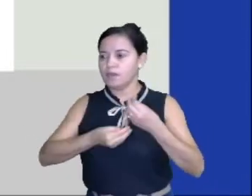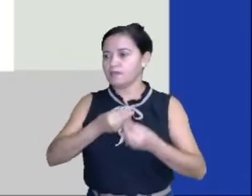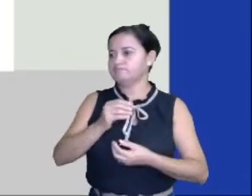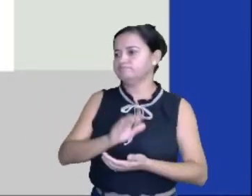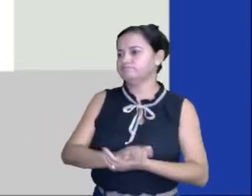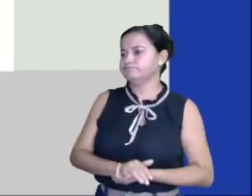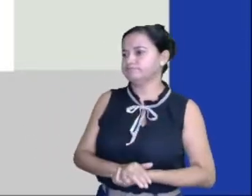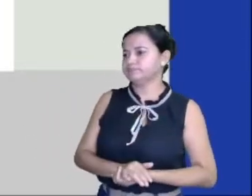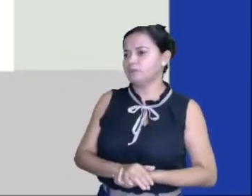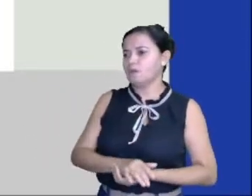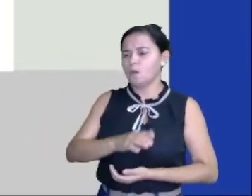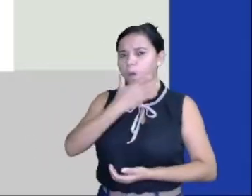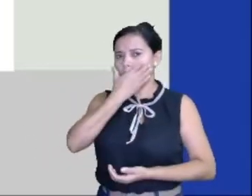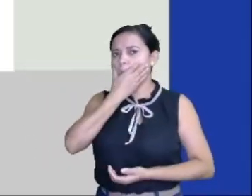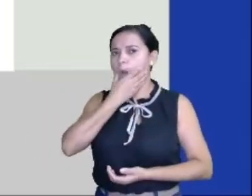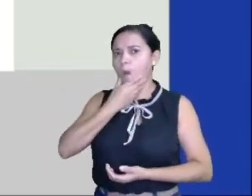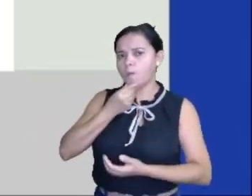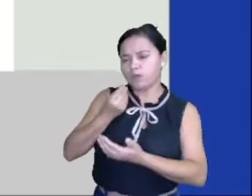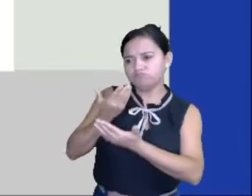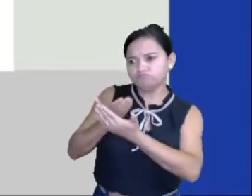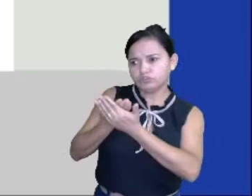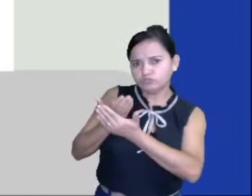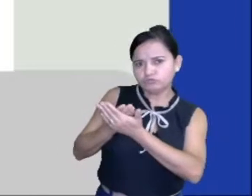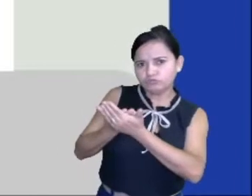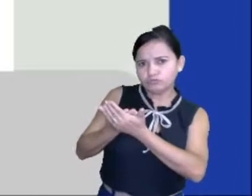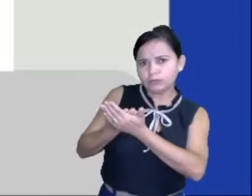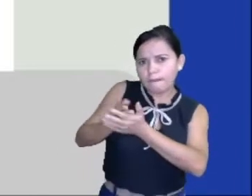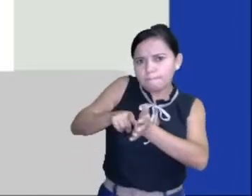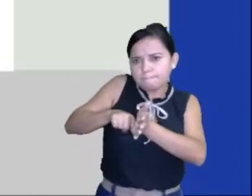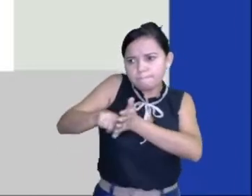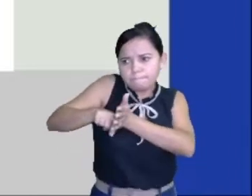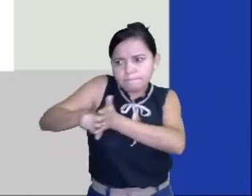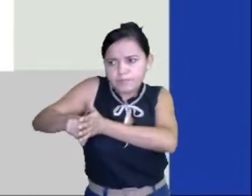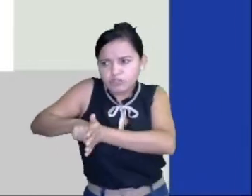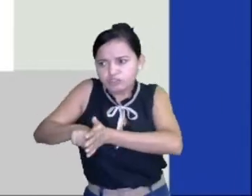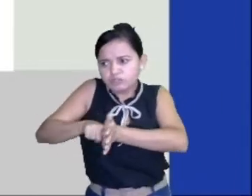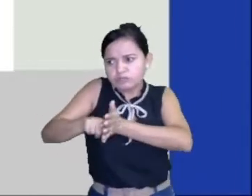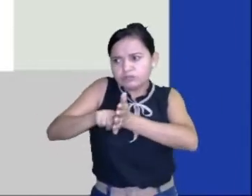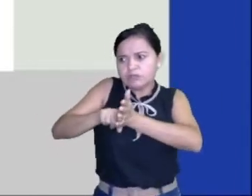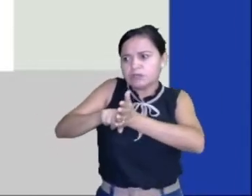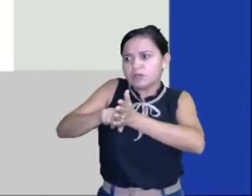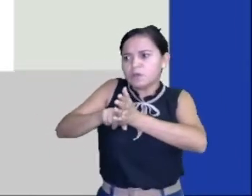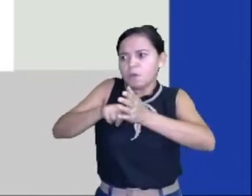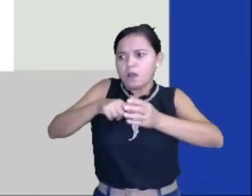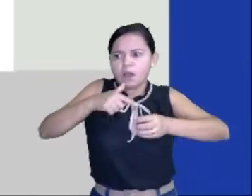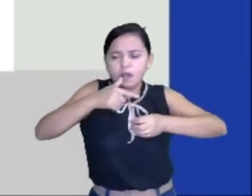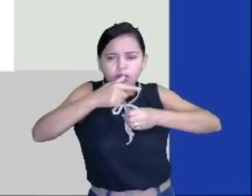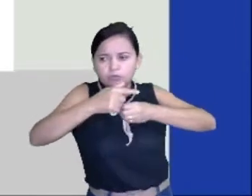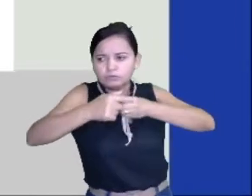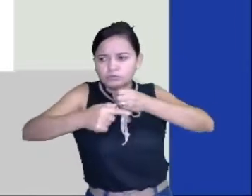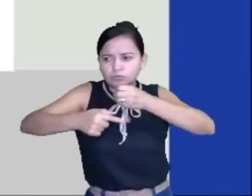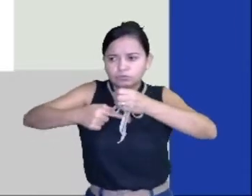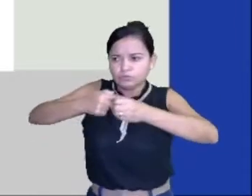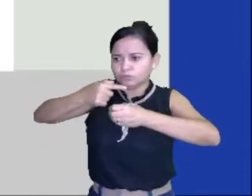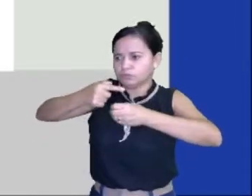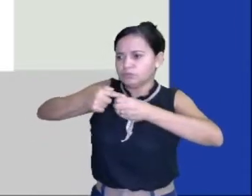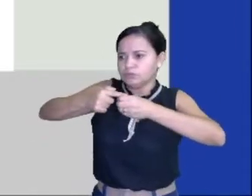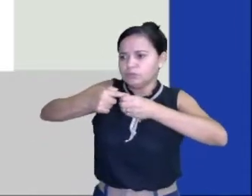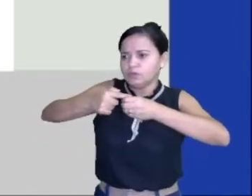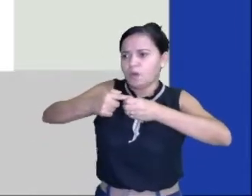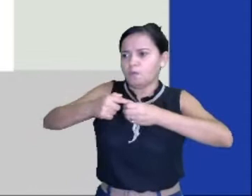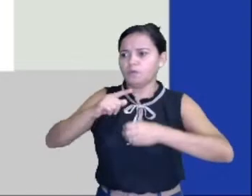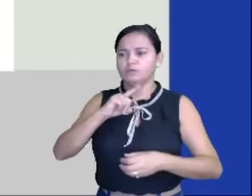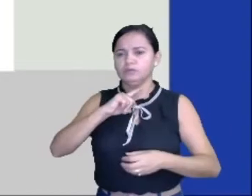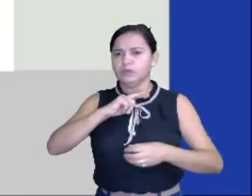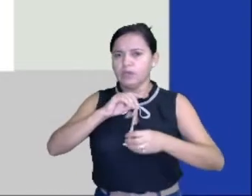ameixa. Segundo Thomson, os átomos seriam como um pudim, né? Ou seja, os elétrons deveriam